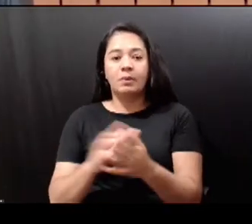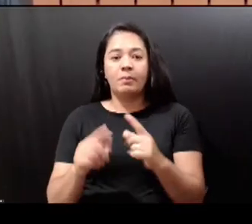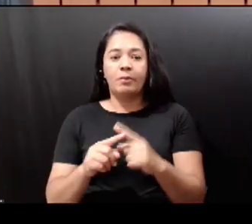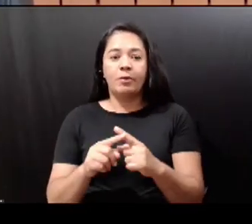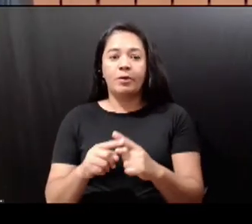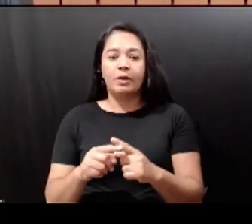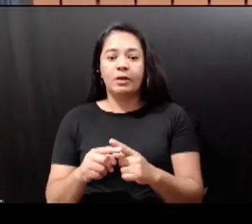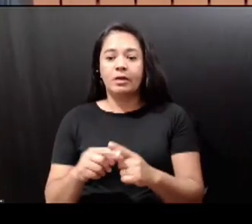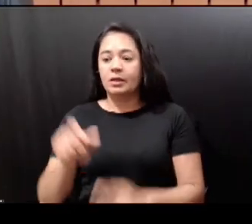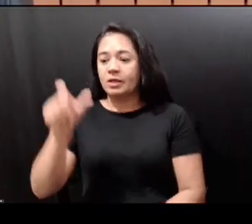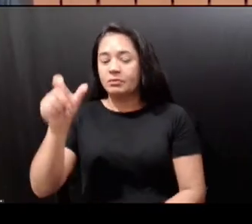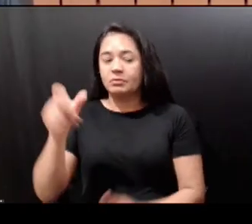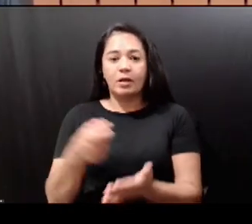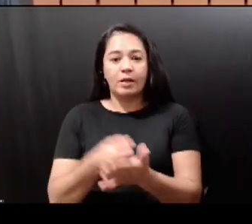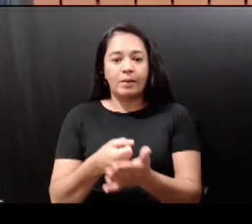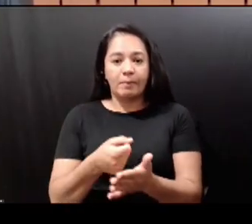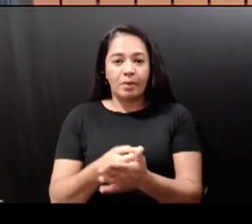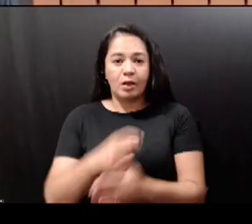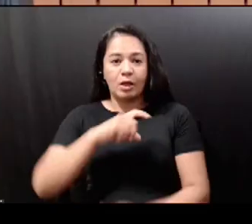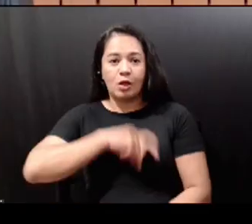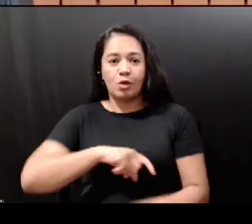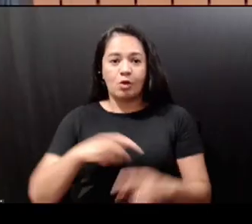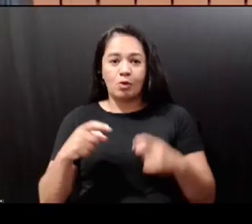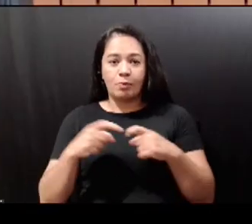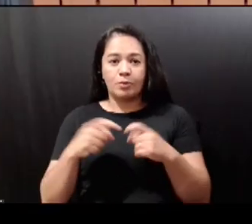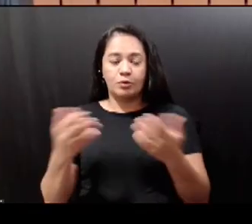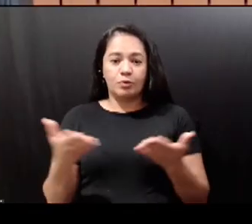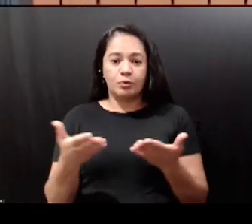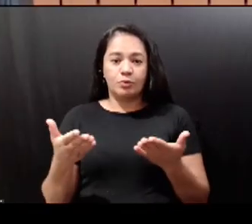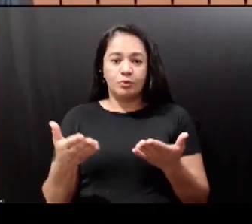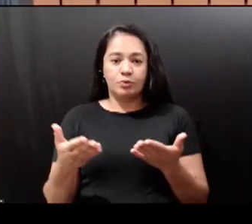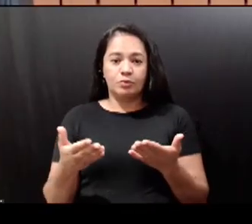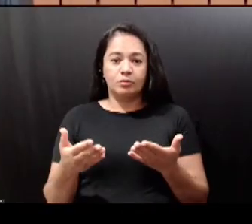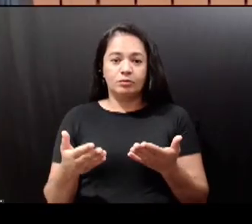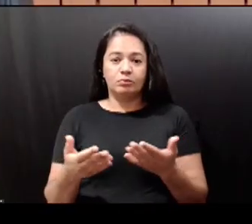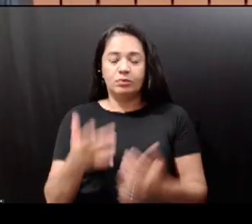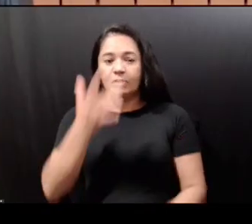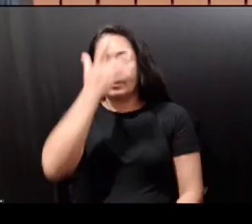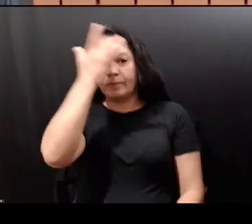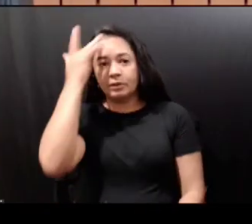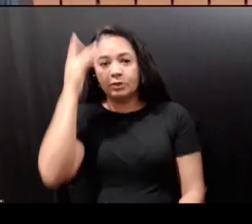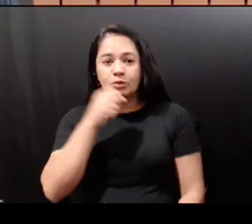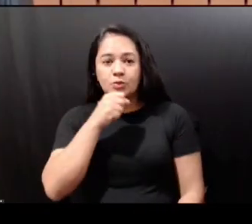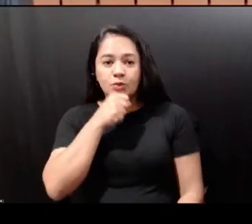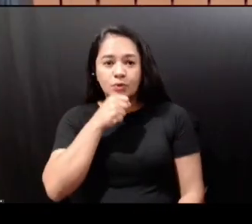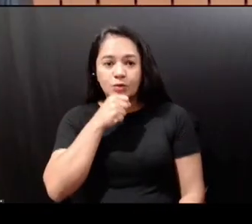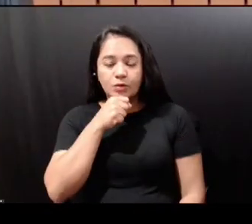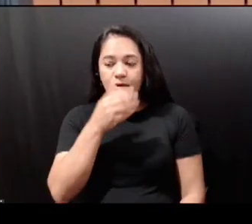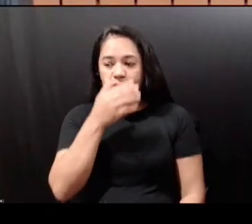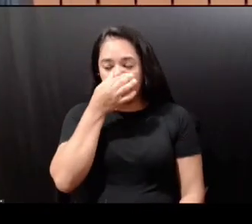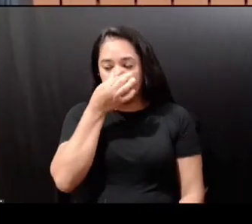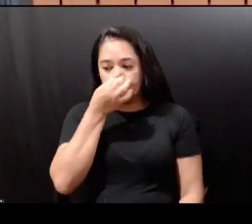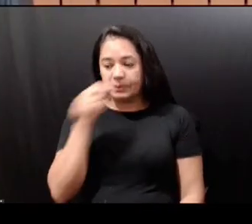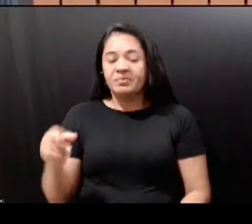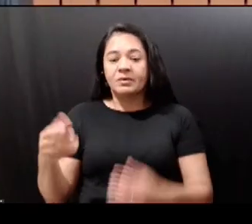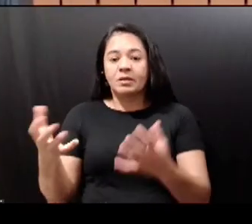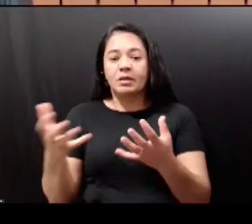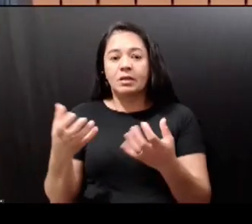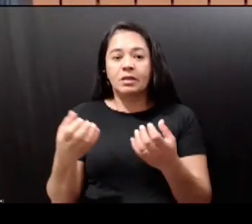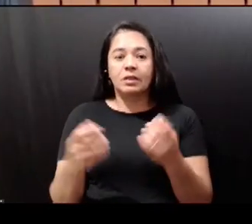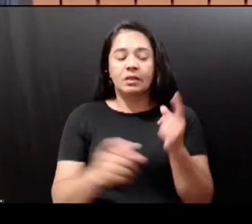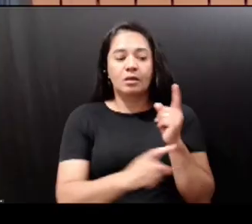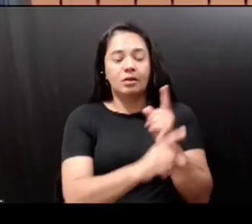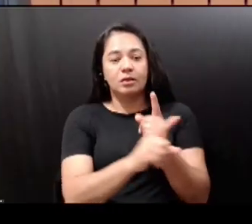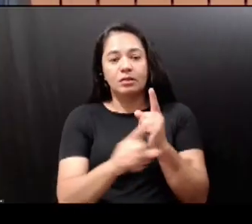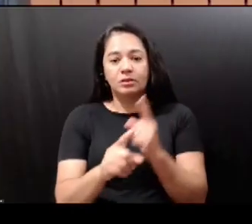os convênios hoje, pessoas idosas, e quando ela quer falar com algum atendente, alguma pessoa, ela